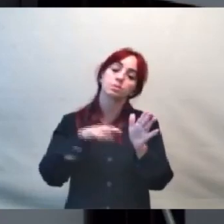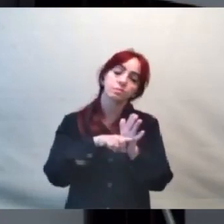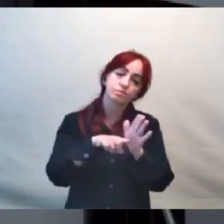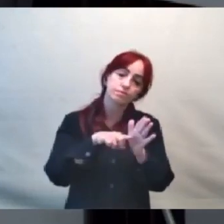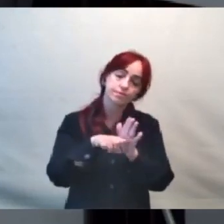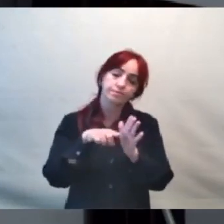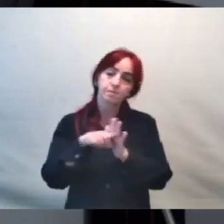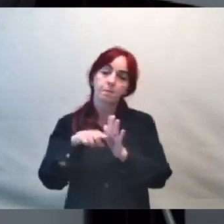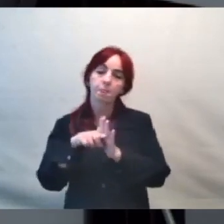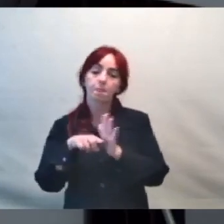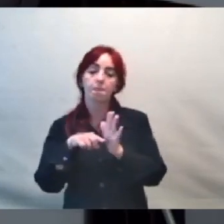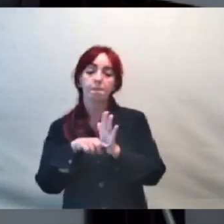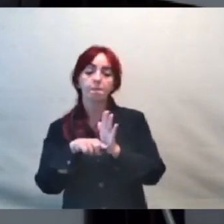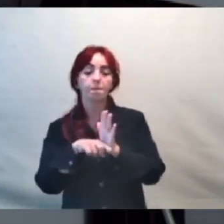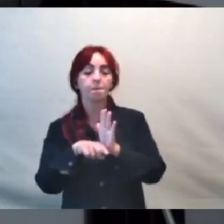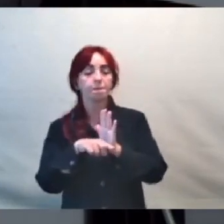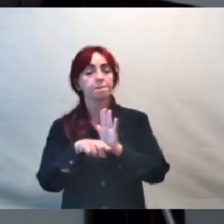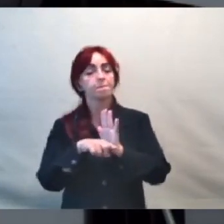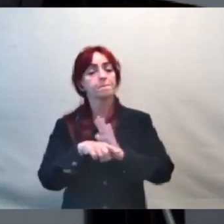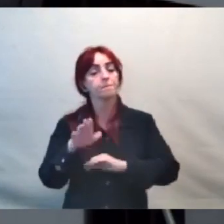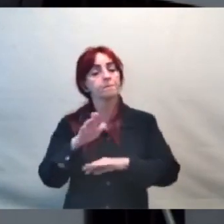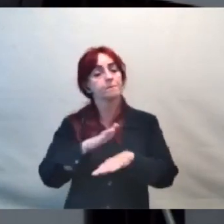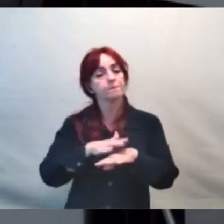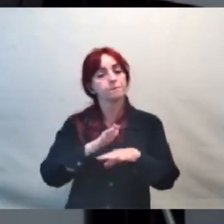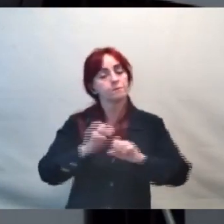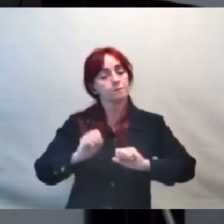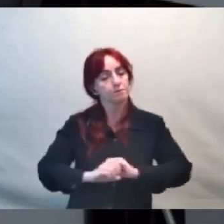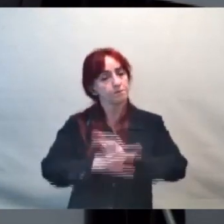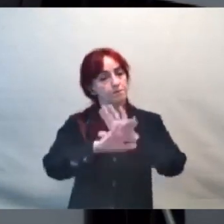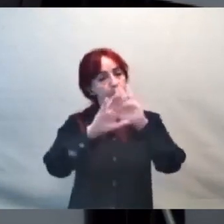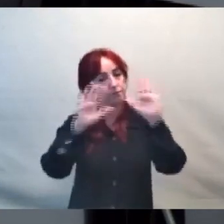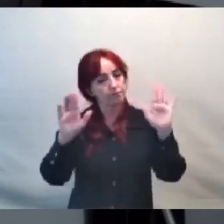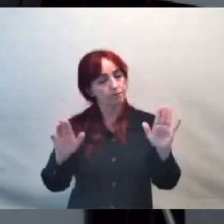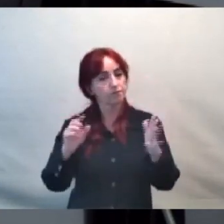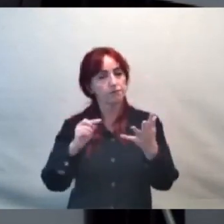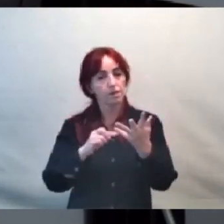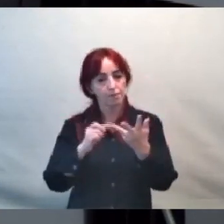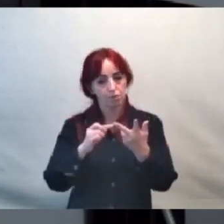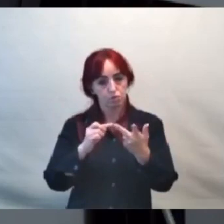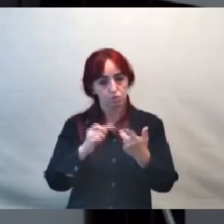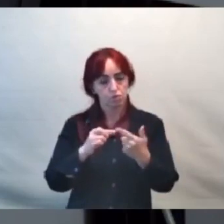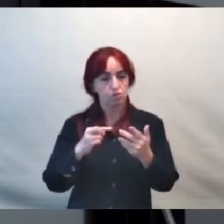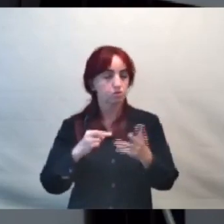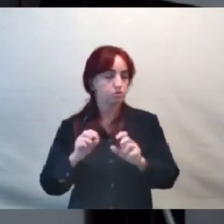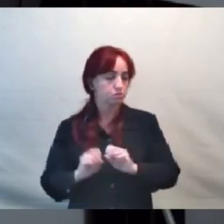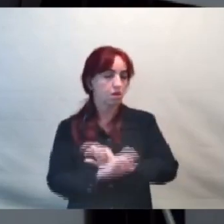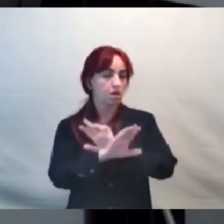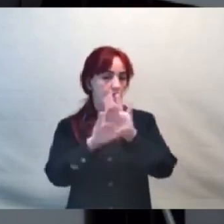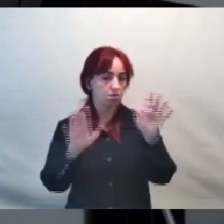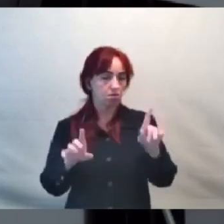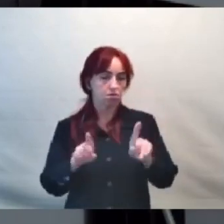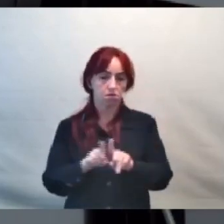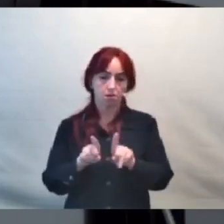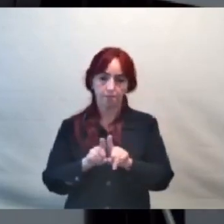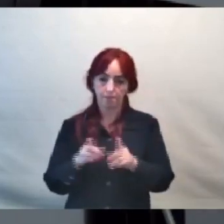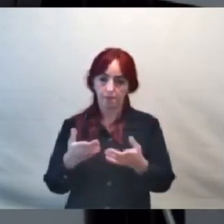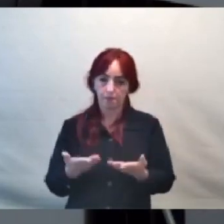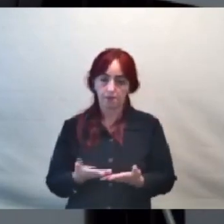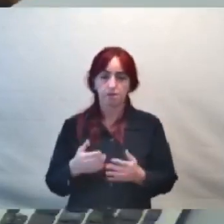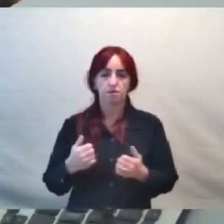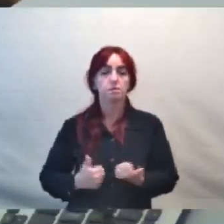fazer, no sentido mais é de esclarecer alguns pontos, e na estreita